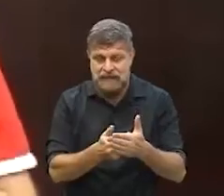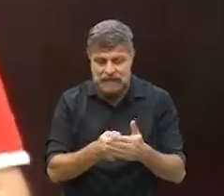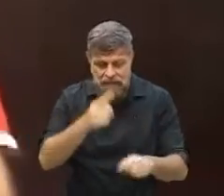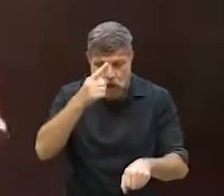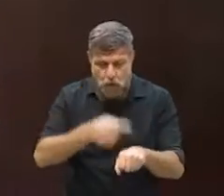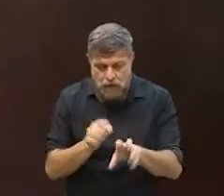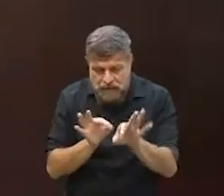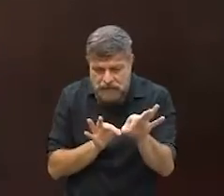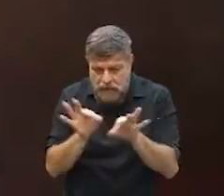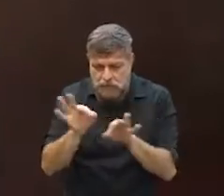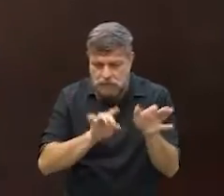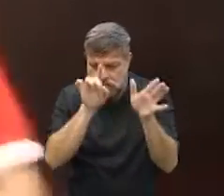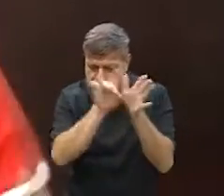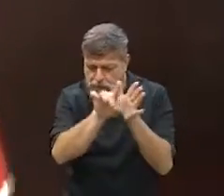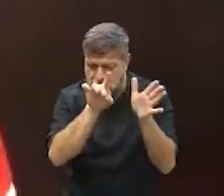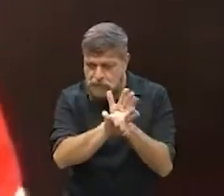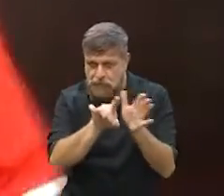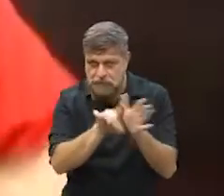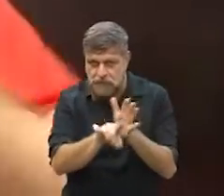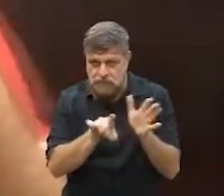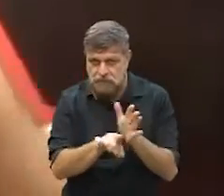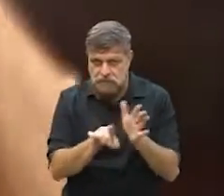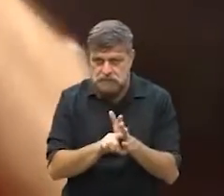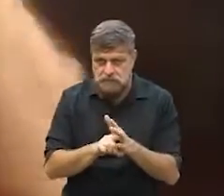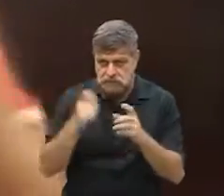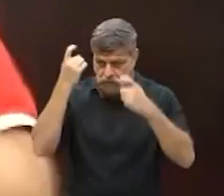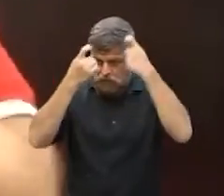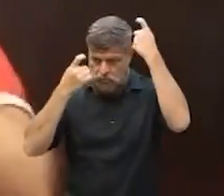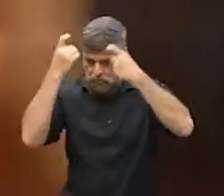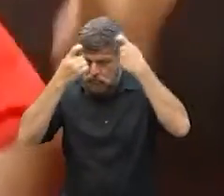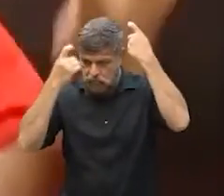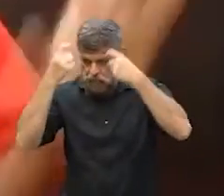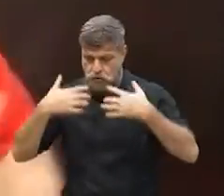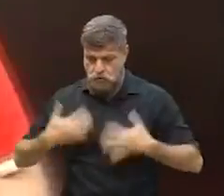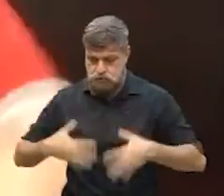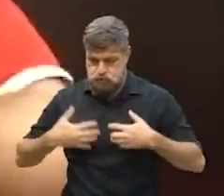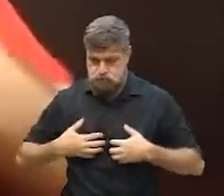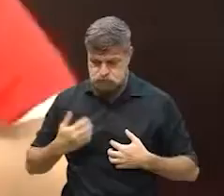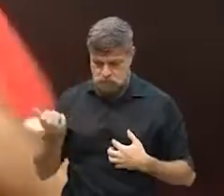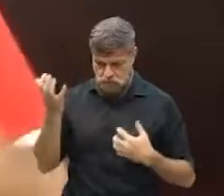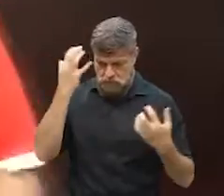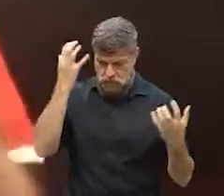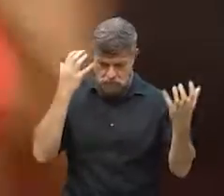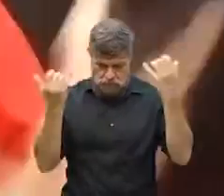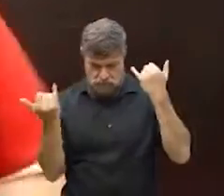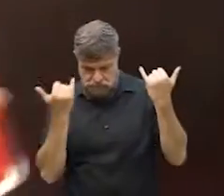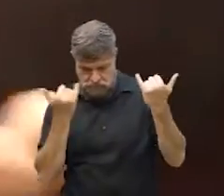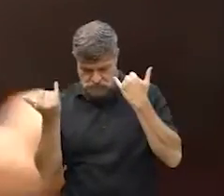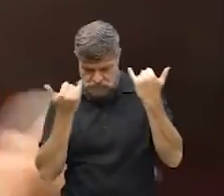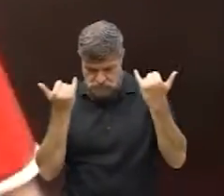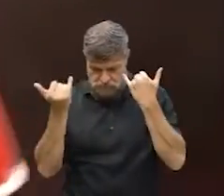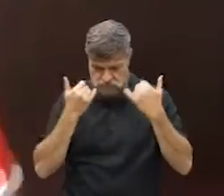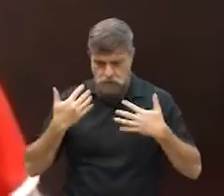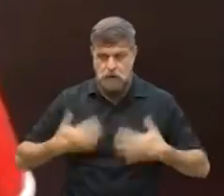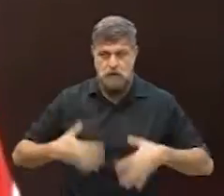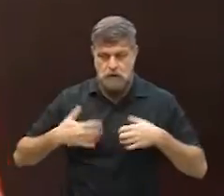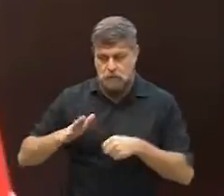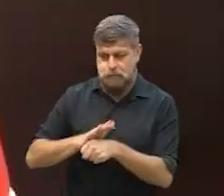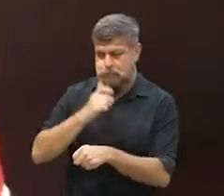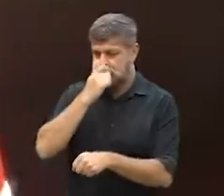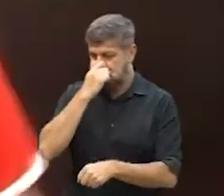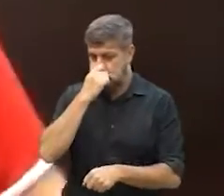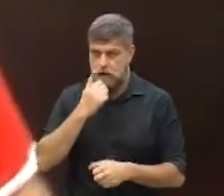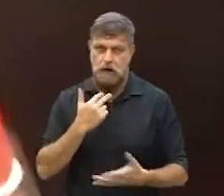as questões, até quando vai cair, para você não se preocupar também em preencher o seu cérebro com informações que vão ser